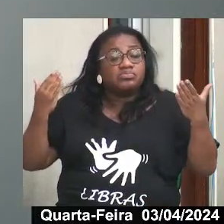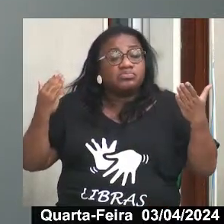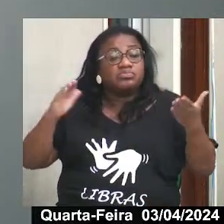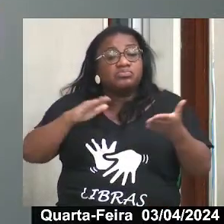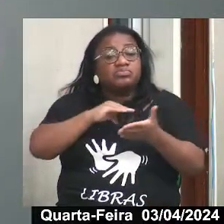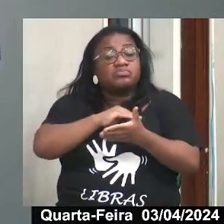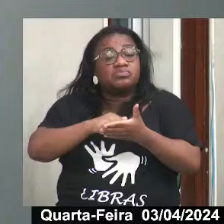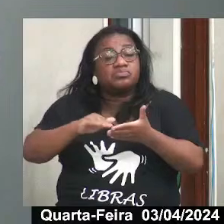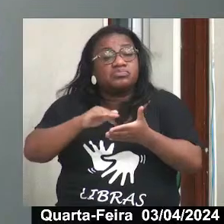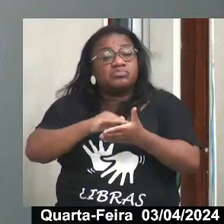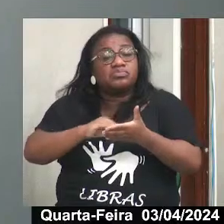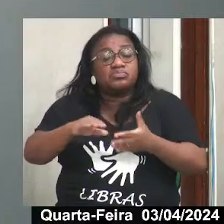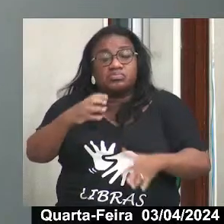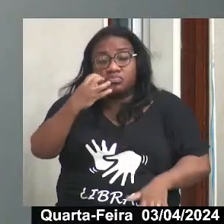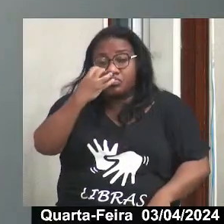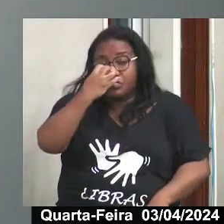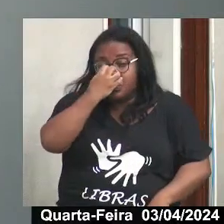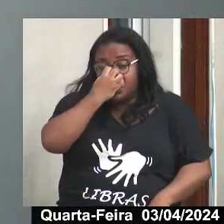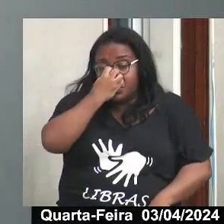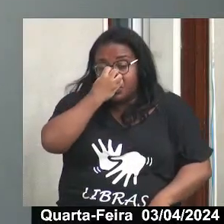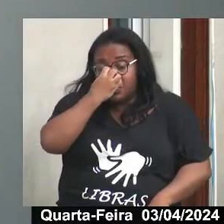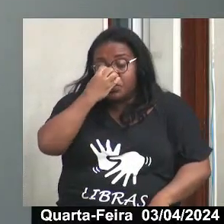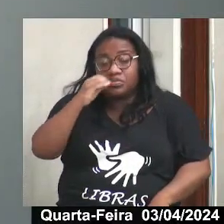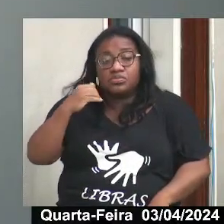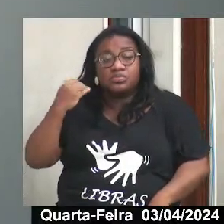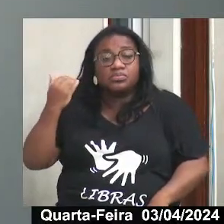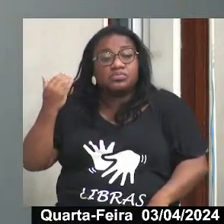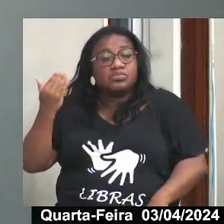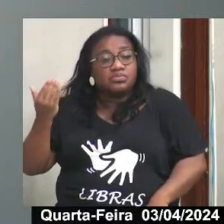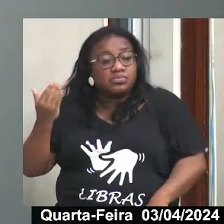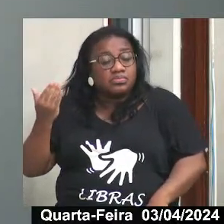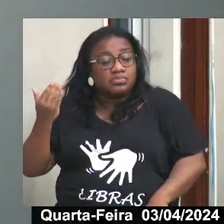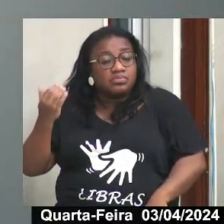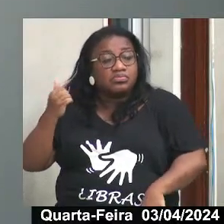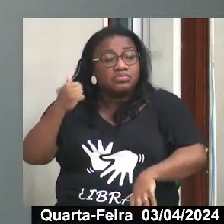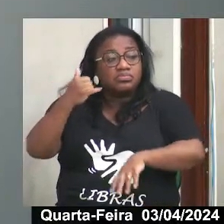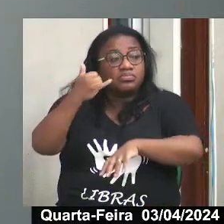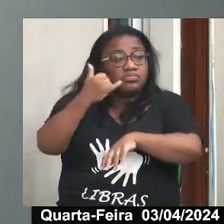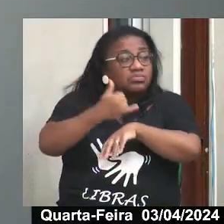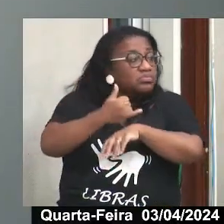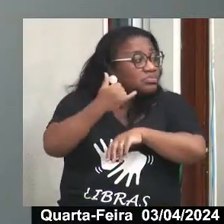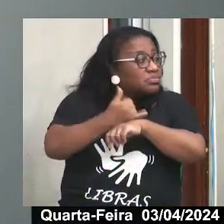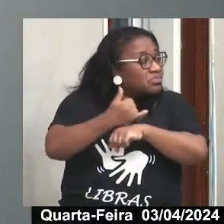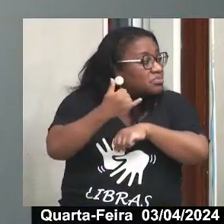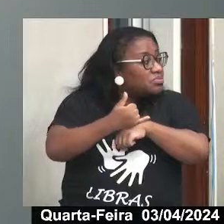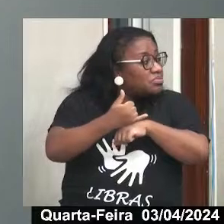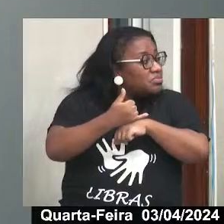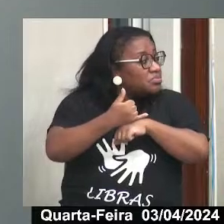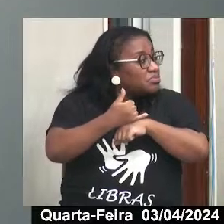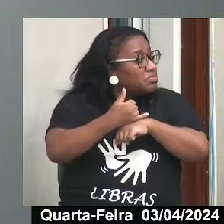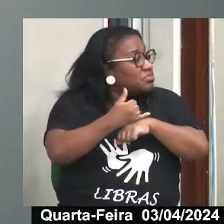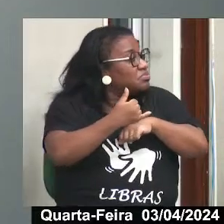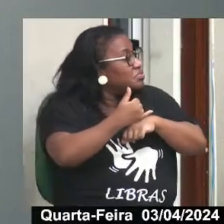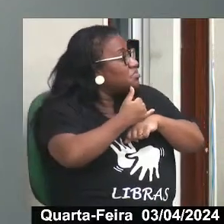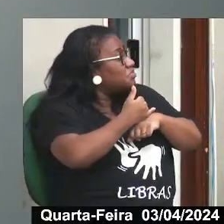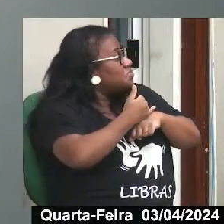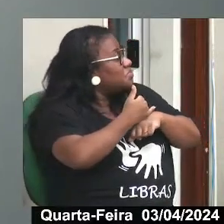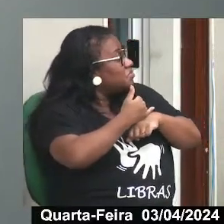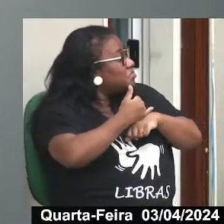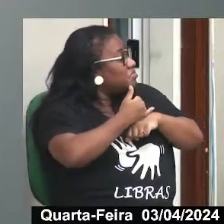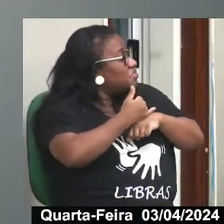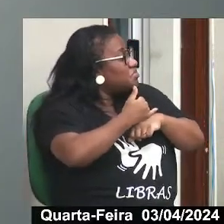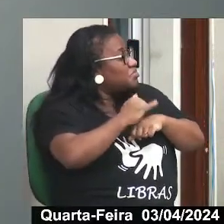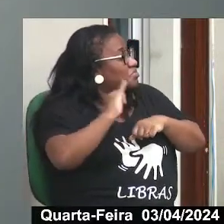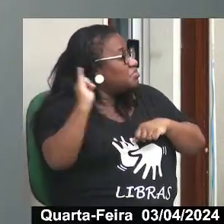dos secretários são palhaços? Seria o chefe de gabinete? Seria